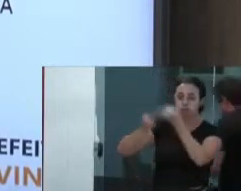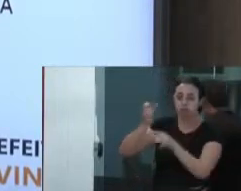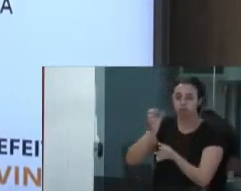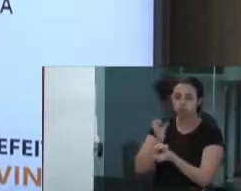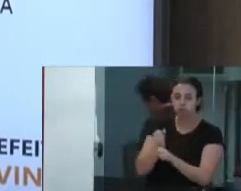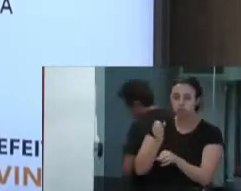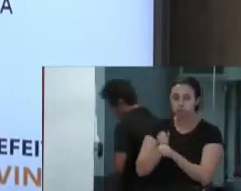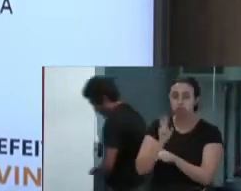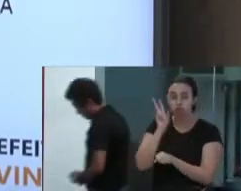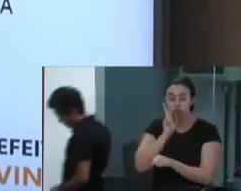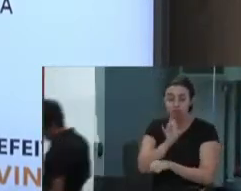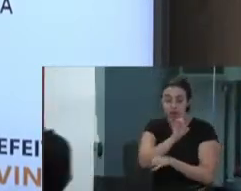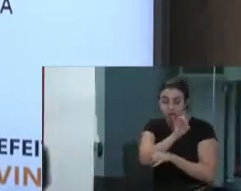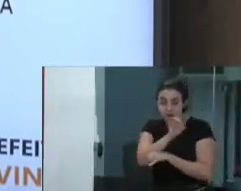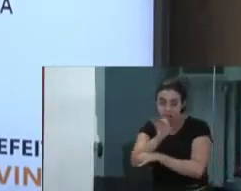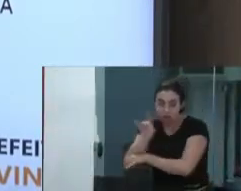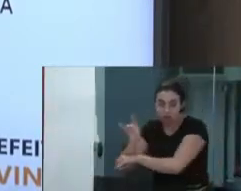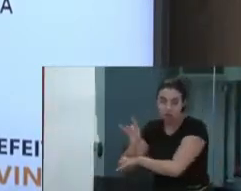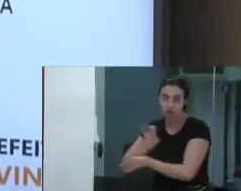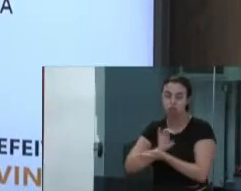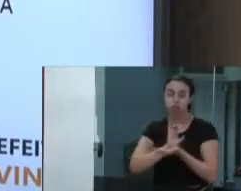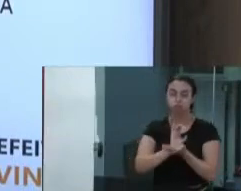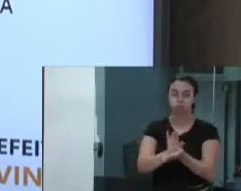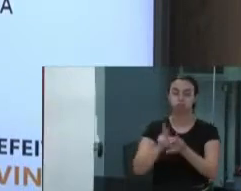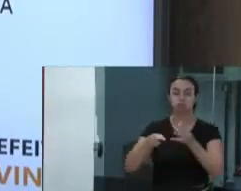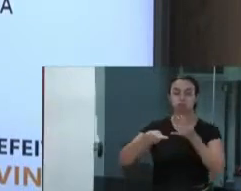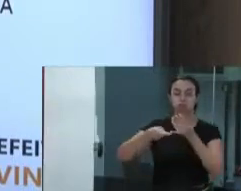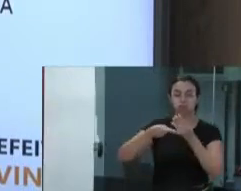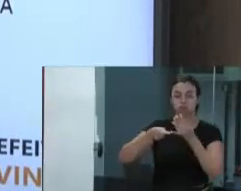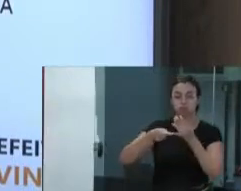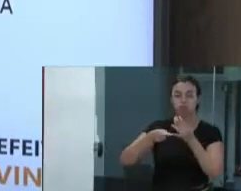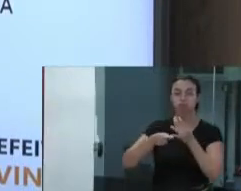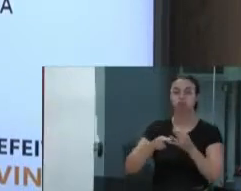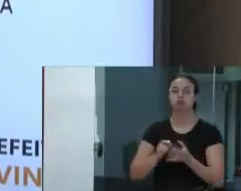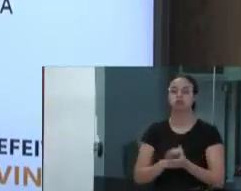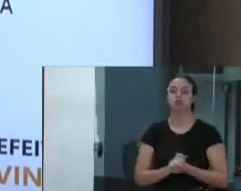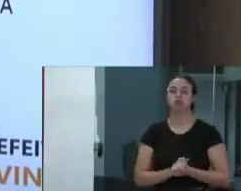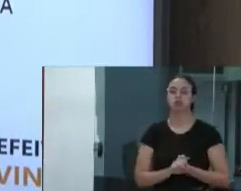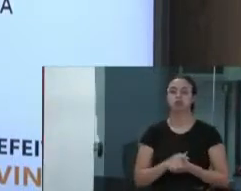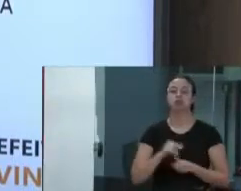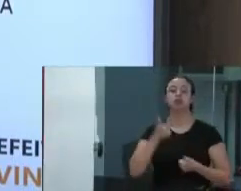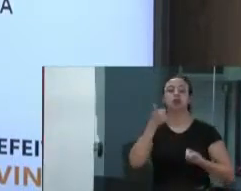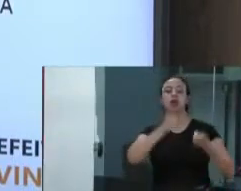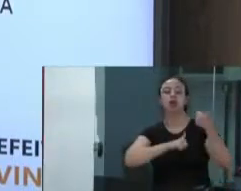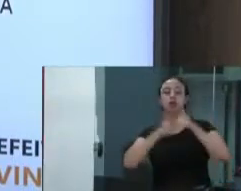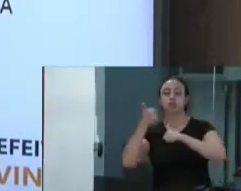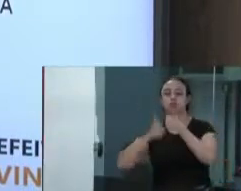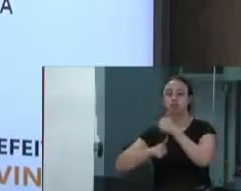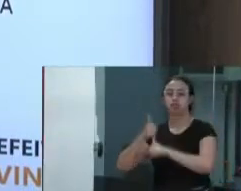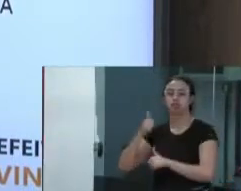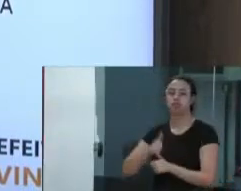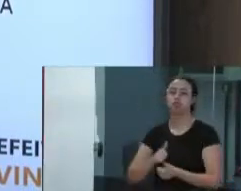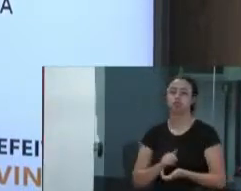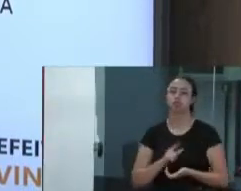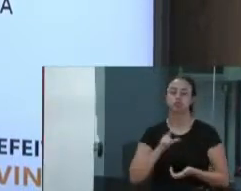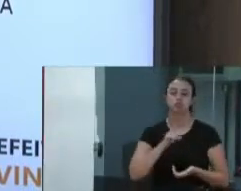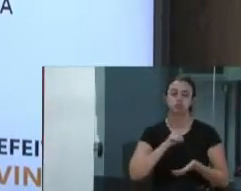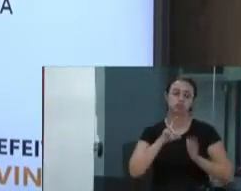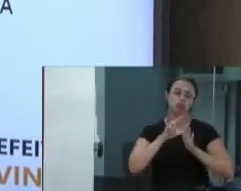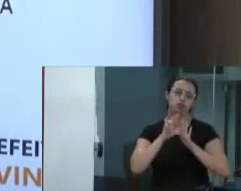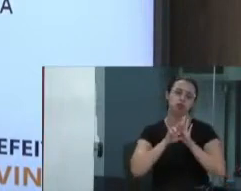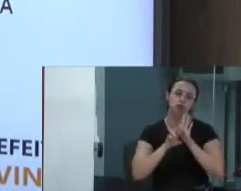né, lembrando que cada repasse desse recurso é feito a prestação de contas, a qual é analisada, né, cumpridas as